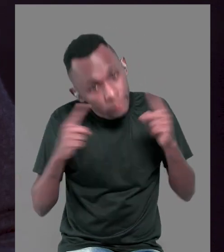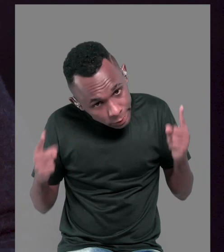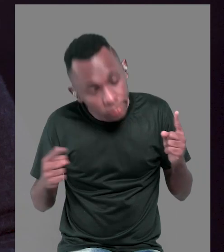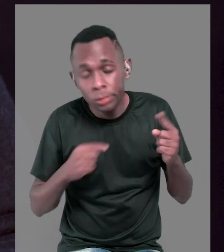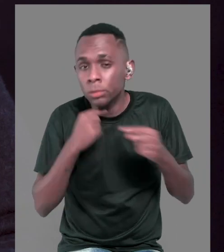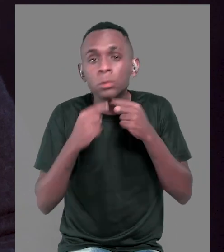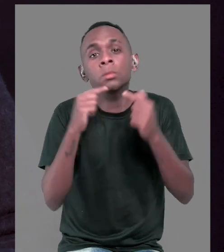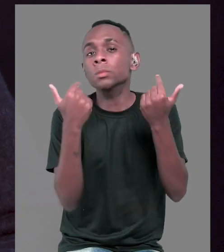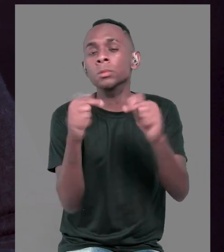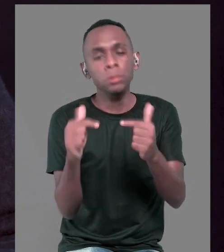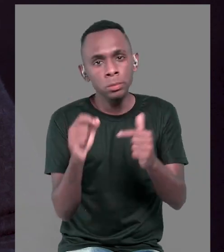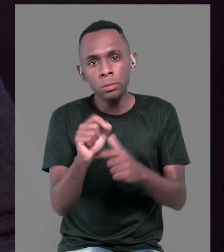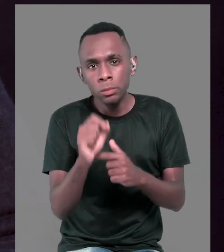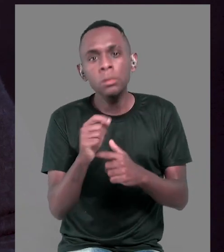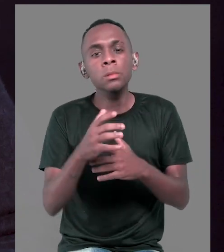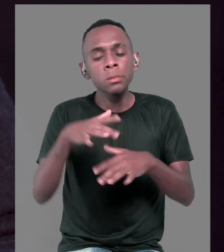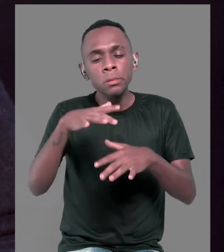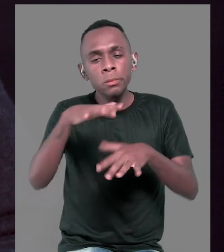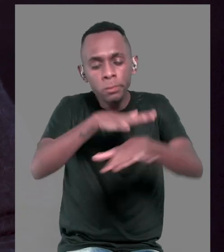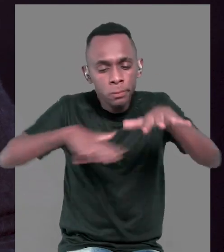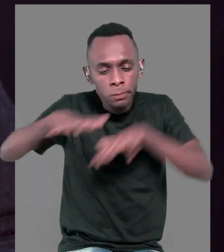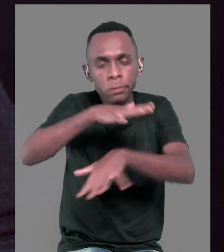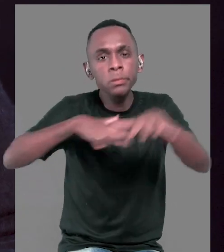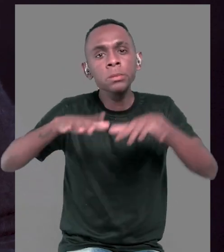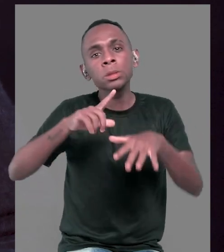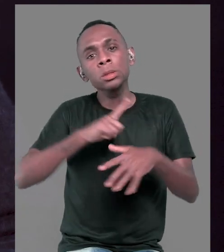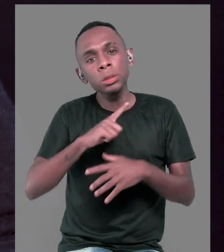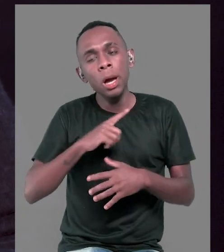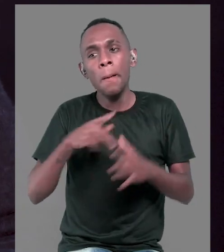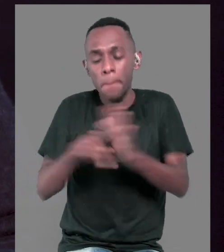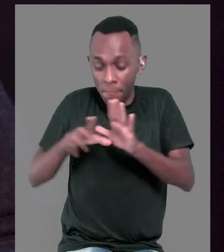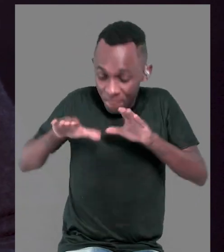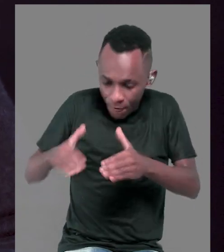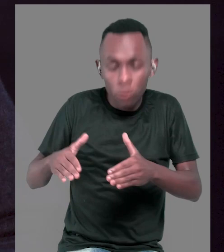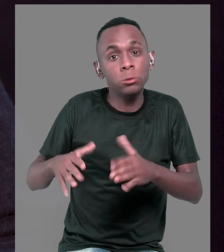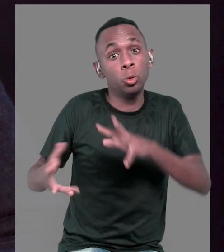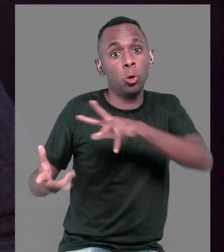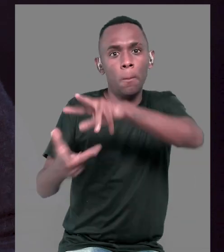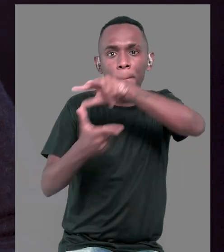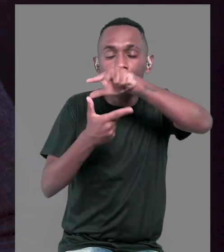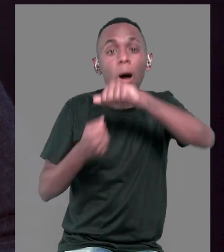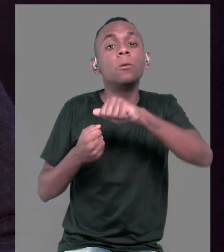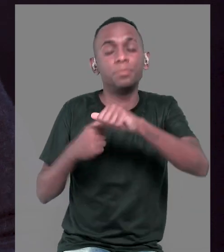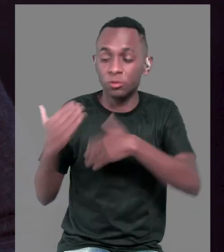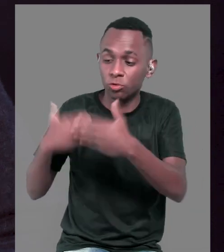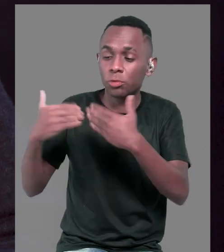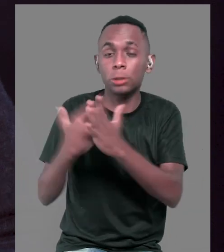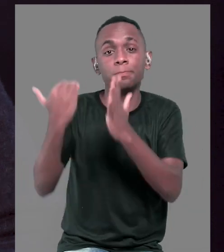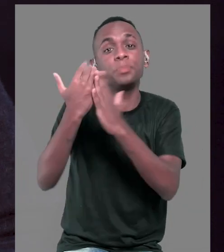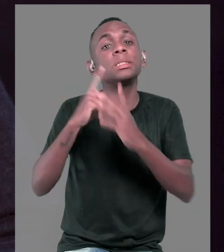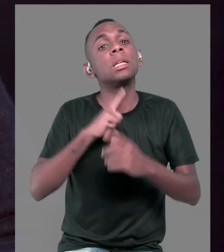dúvida, esses conglomerados que exercem monopólios globais que é uma novidade, tem um poder